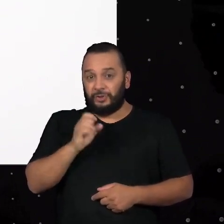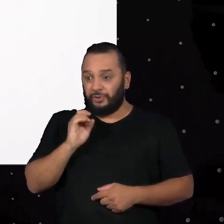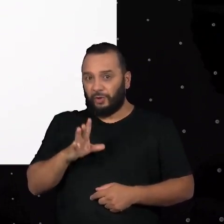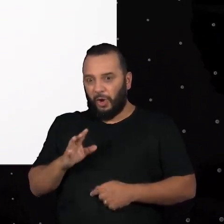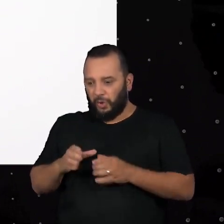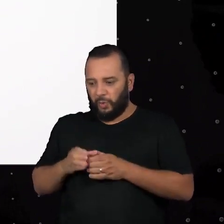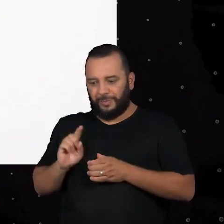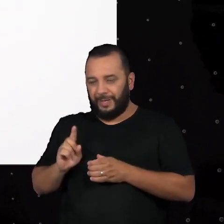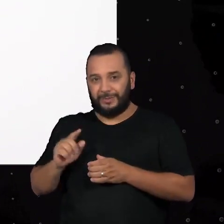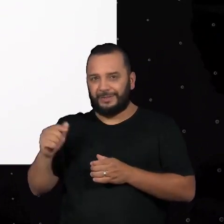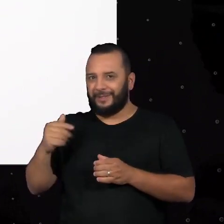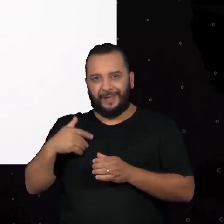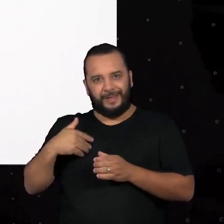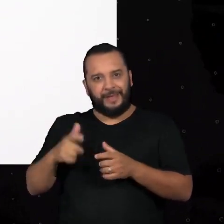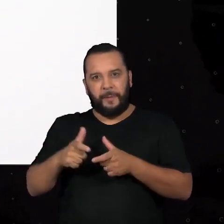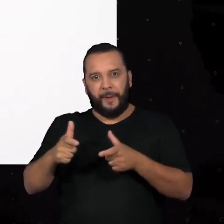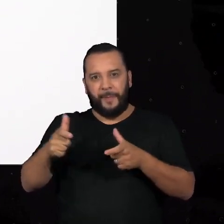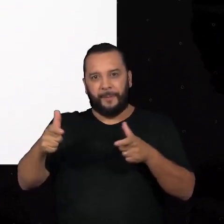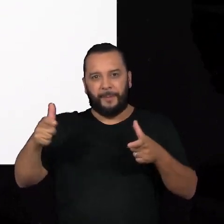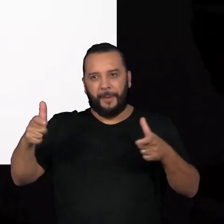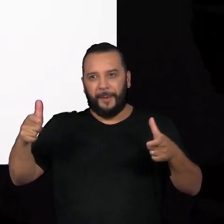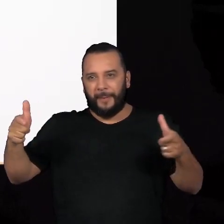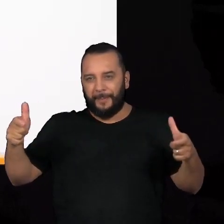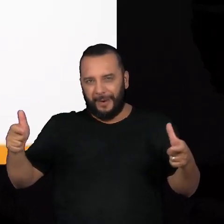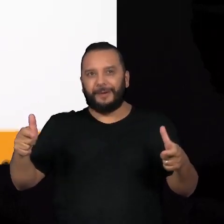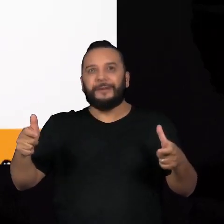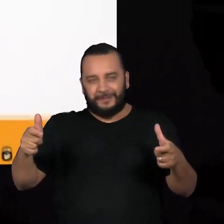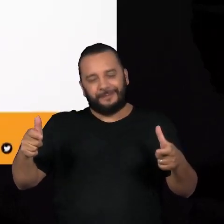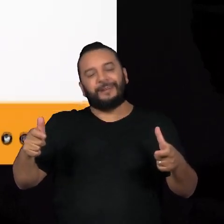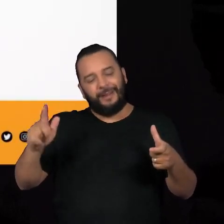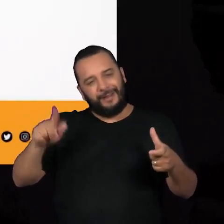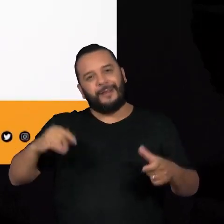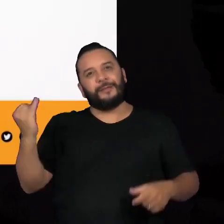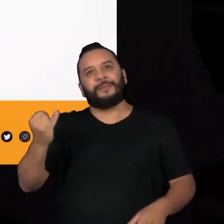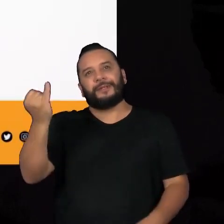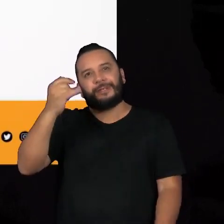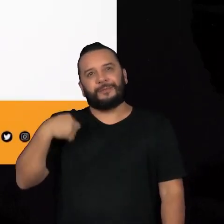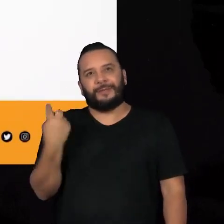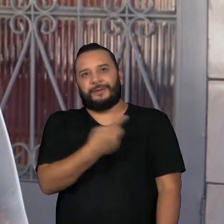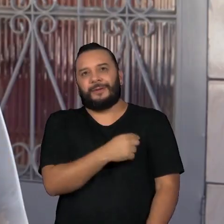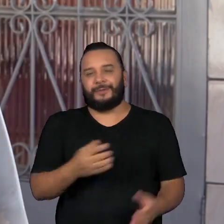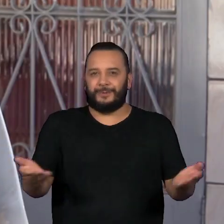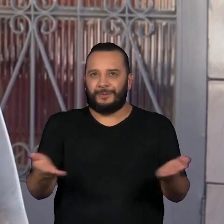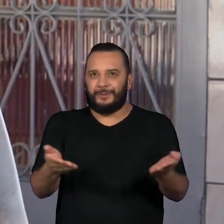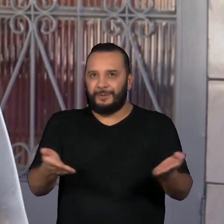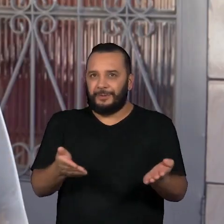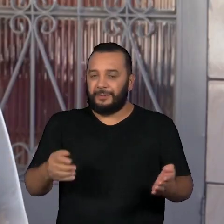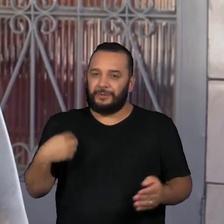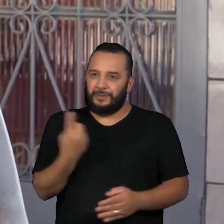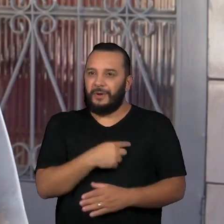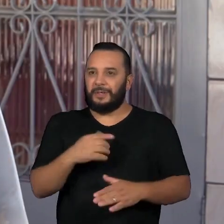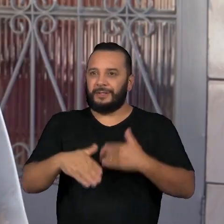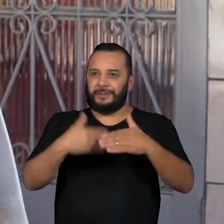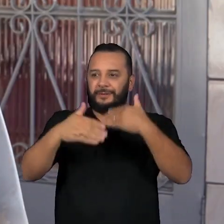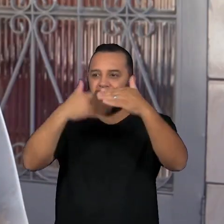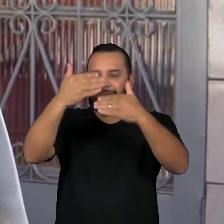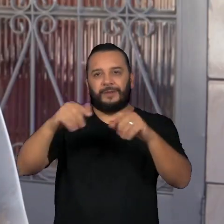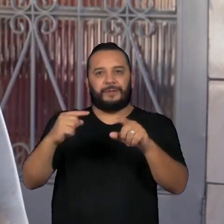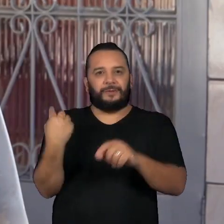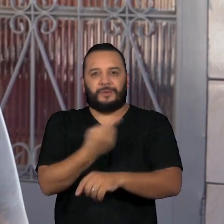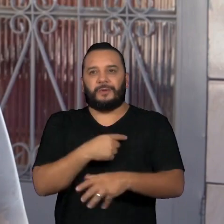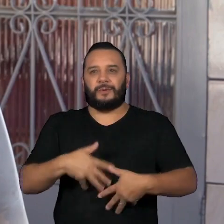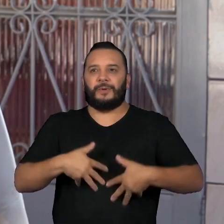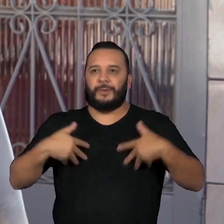fundadoras, né? A gente conseguiu montar uma equipe e eu acho que esse é o maior valor que a gente tem atualmente. A gente se desenvolveu mesmo e a gente se orgulha em